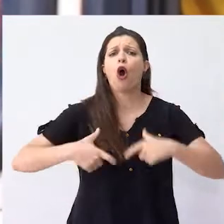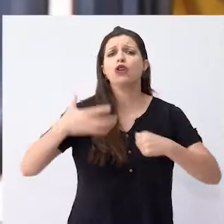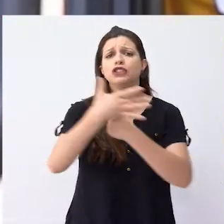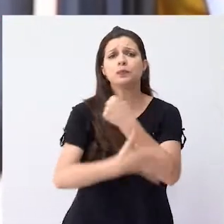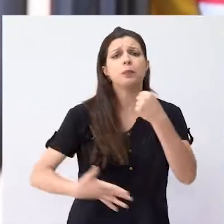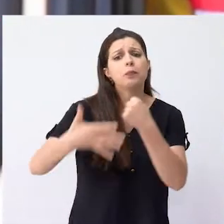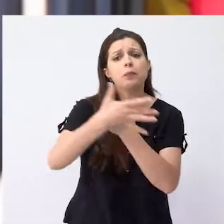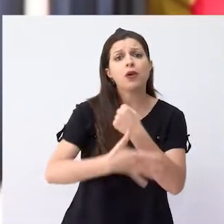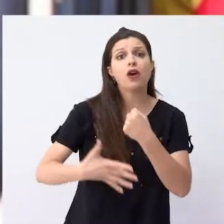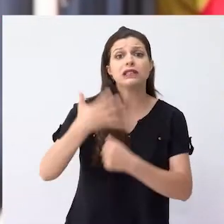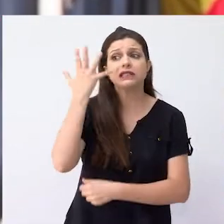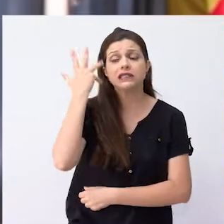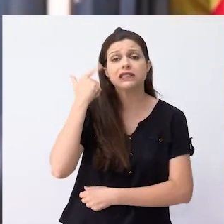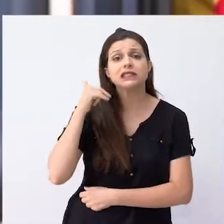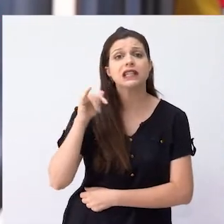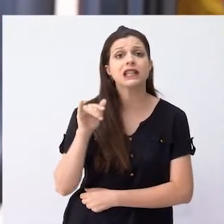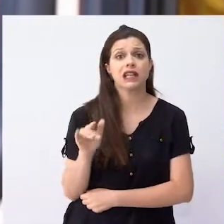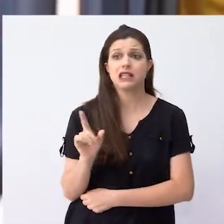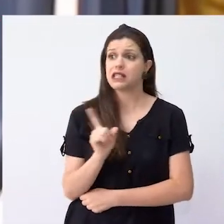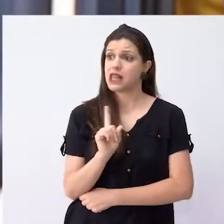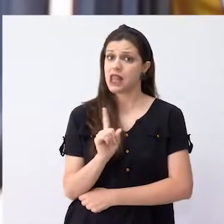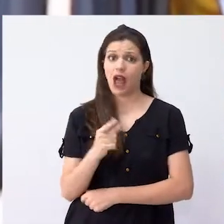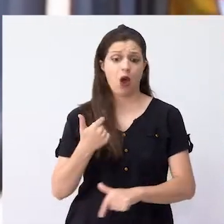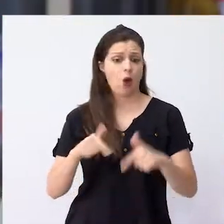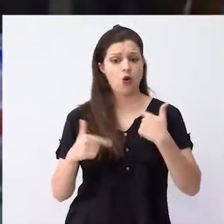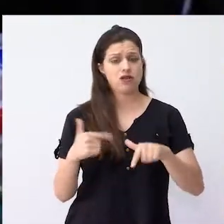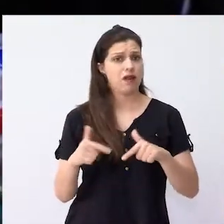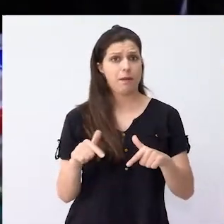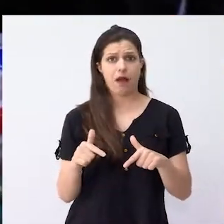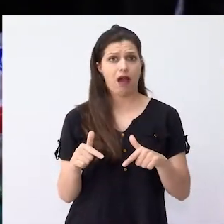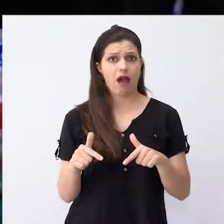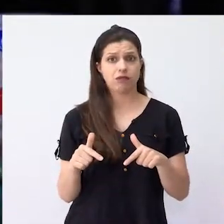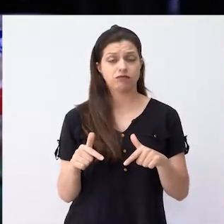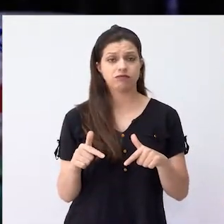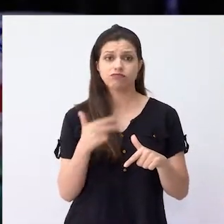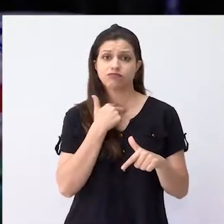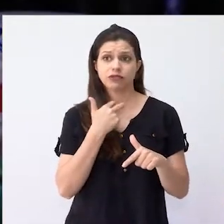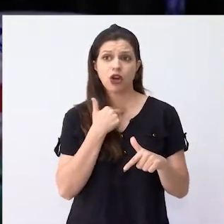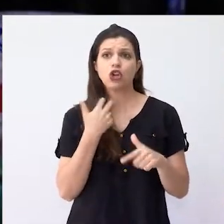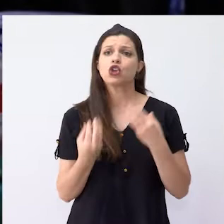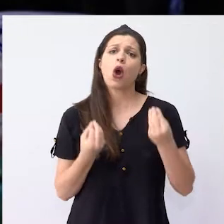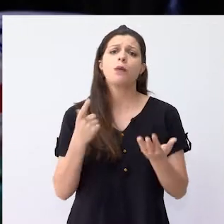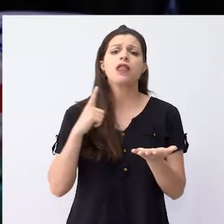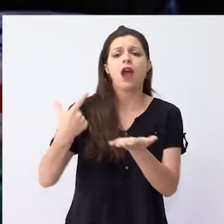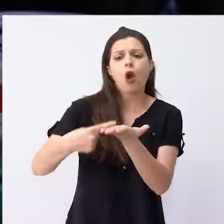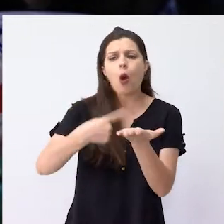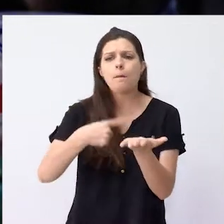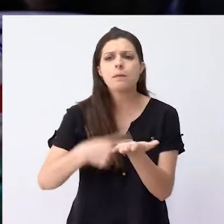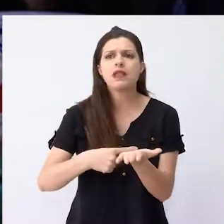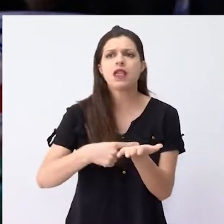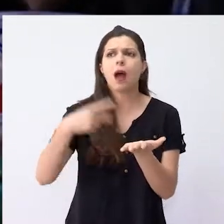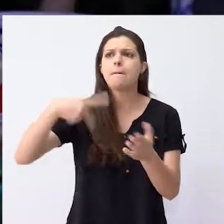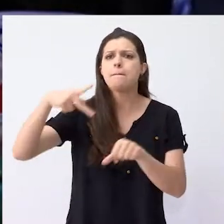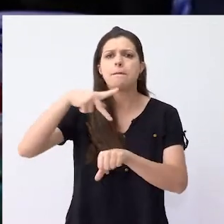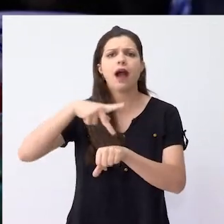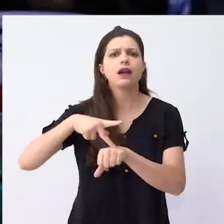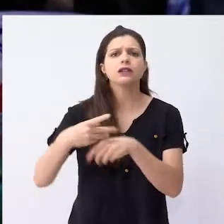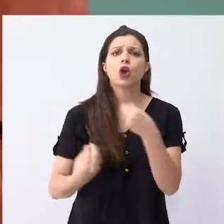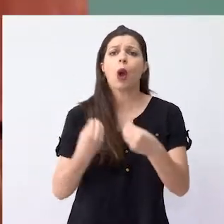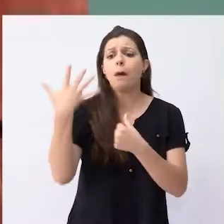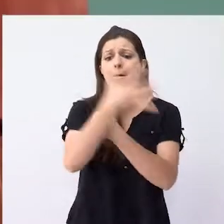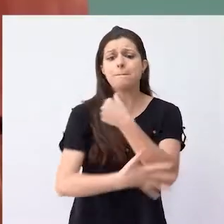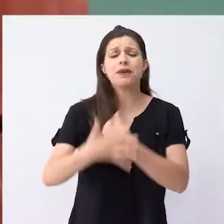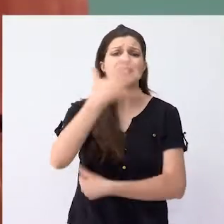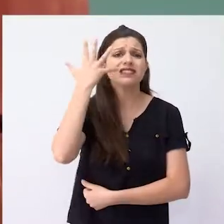criança e o seu não trabalho, além dos tratados internacionais, como que é esse arcabouço jurídico para proteger a criança da